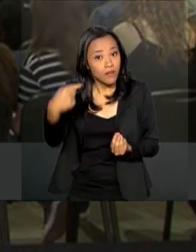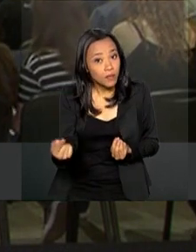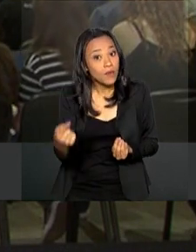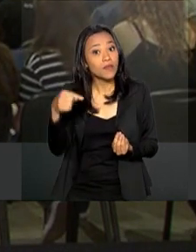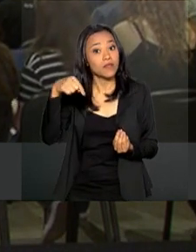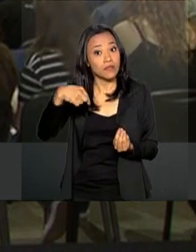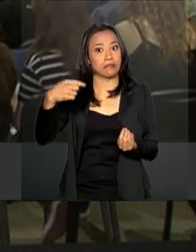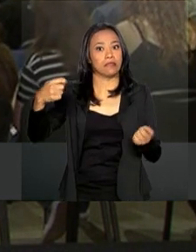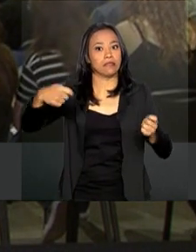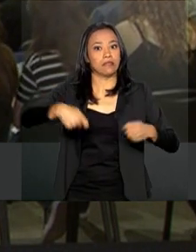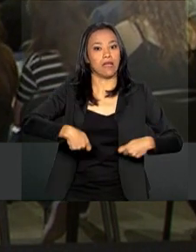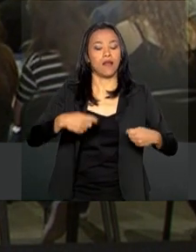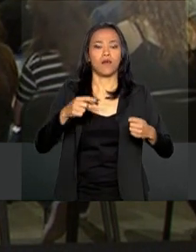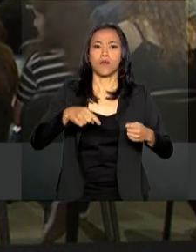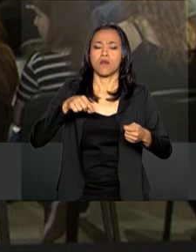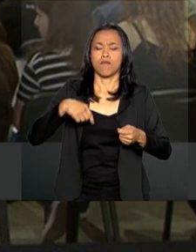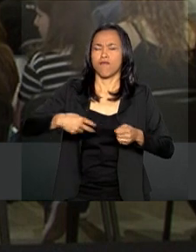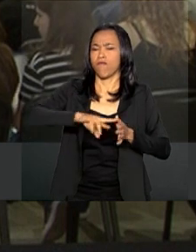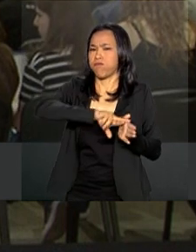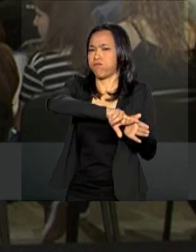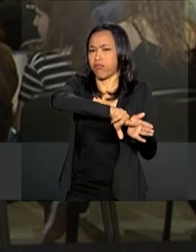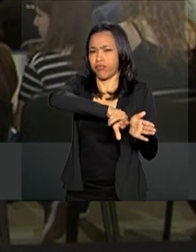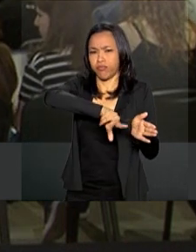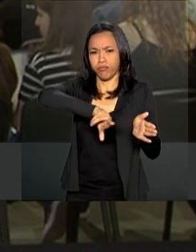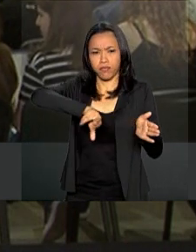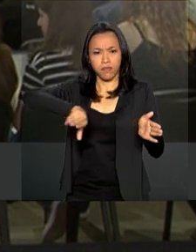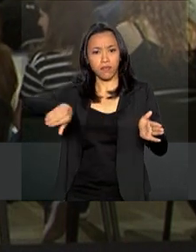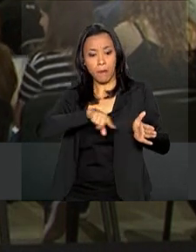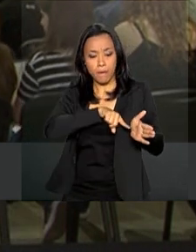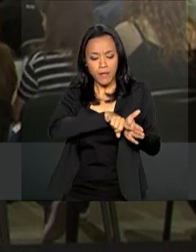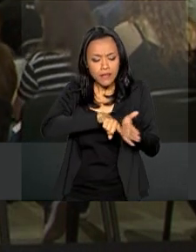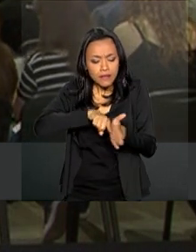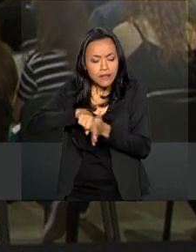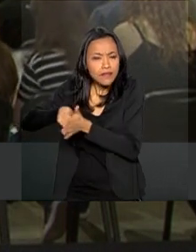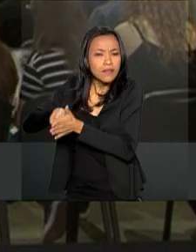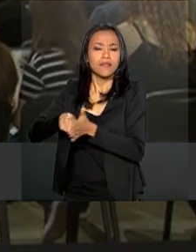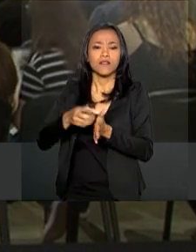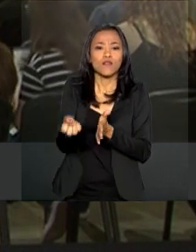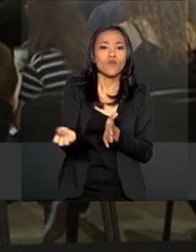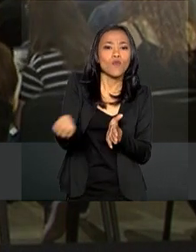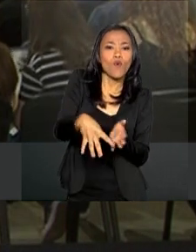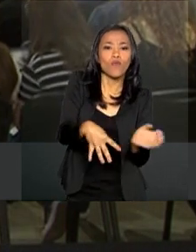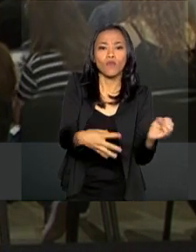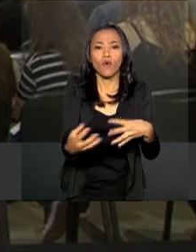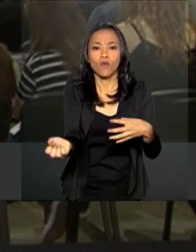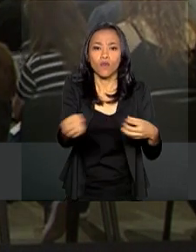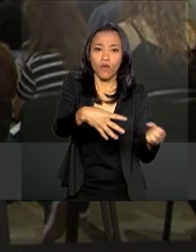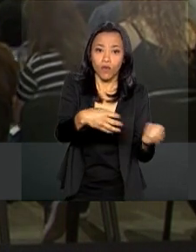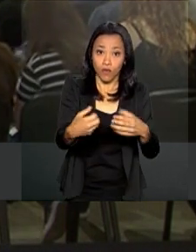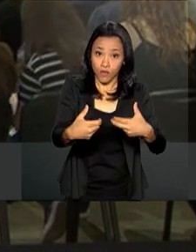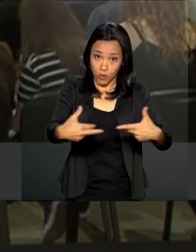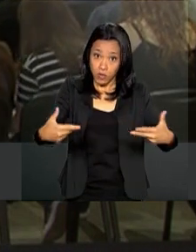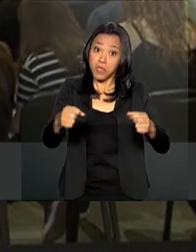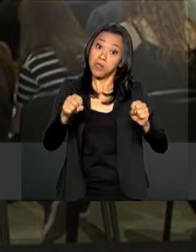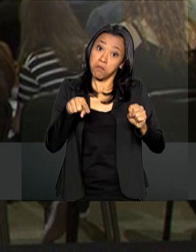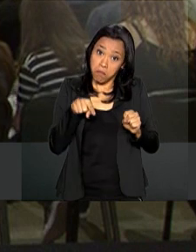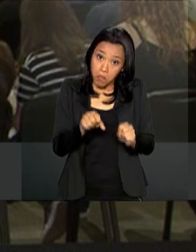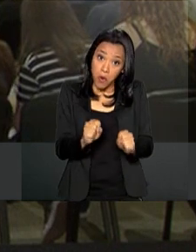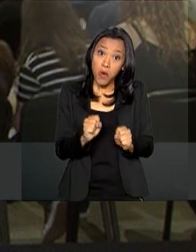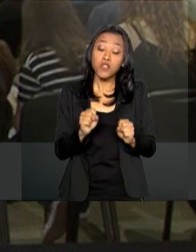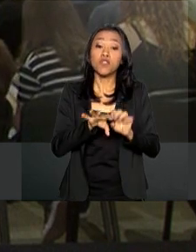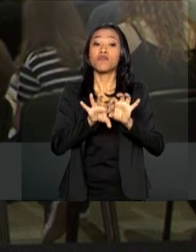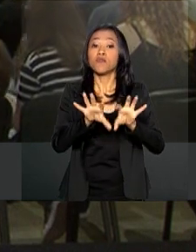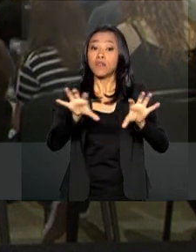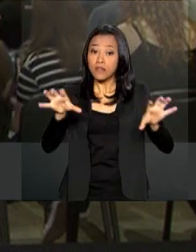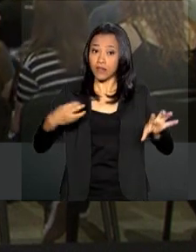abrir uma grande gama de pesquisa para o desenvolvimento de novos materiais que podem impactar diretamente a vida